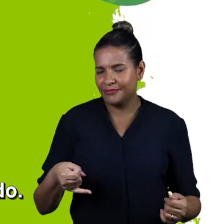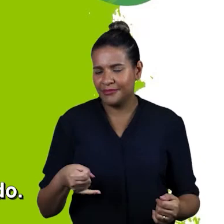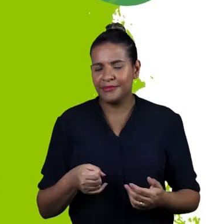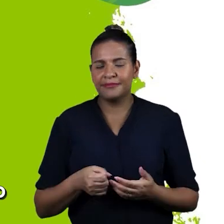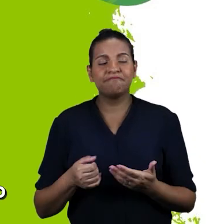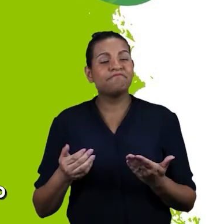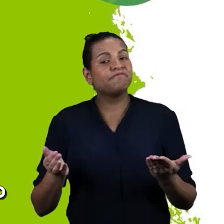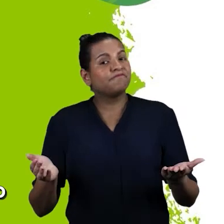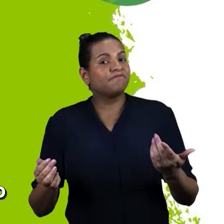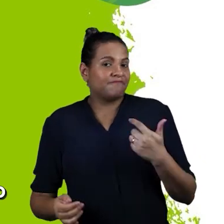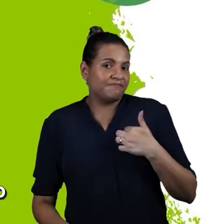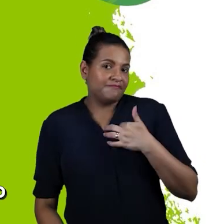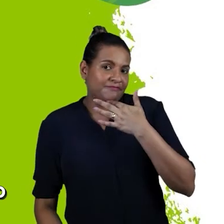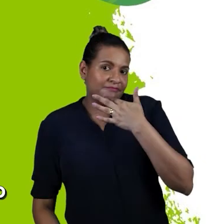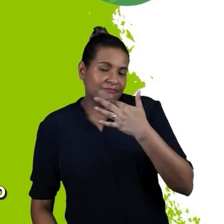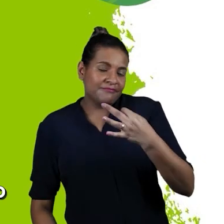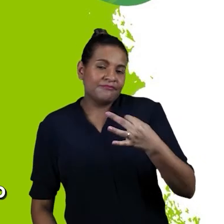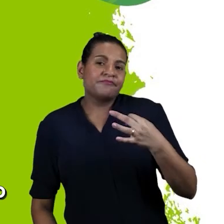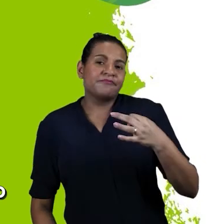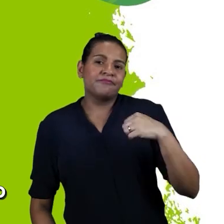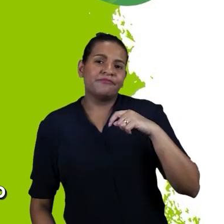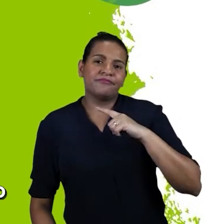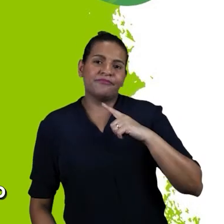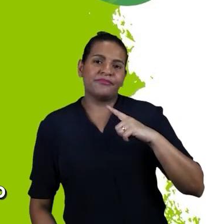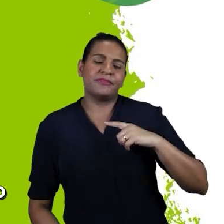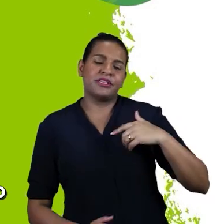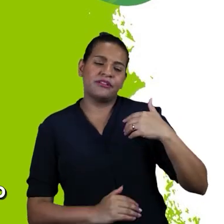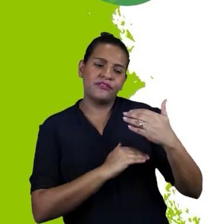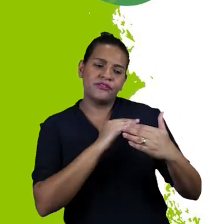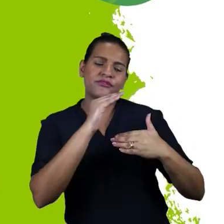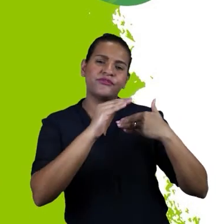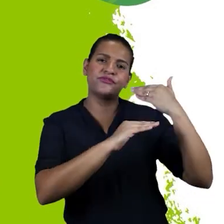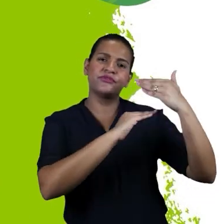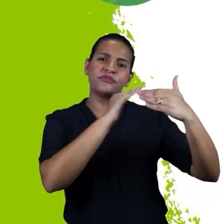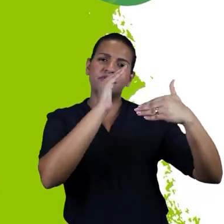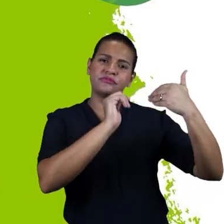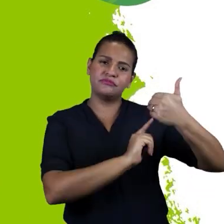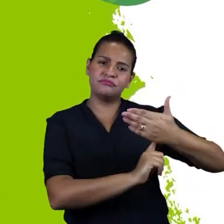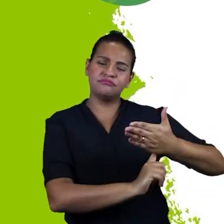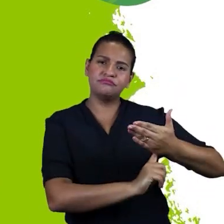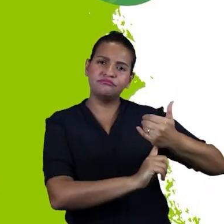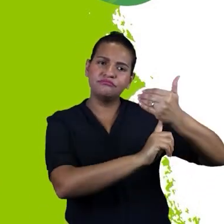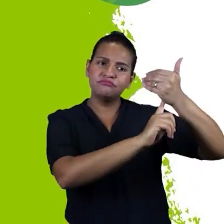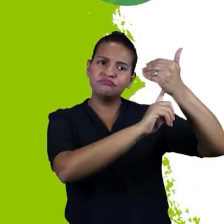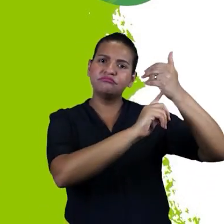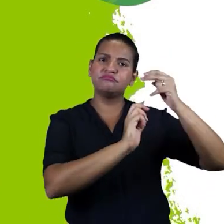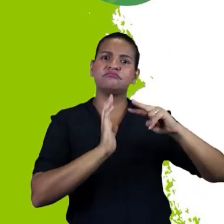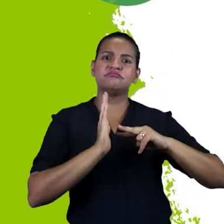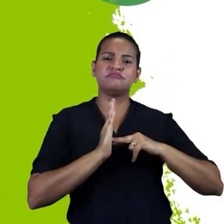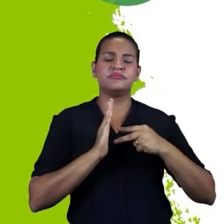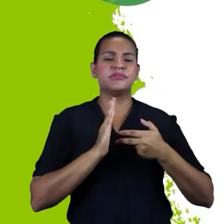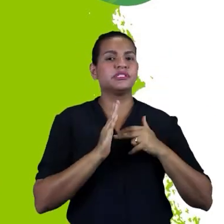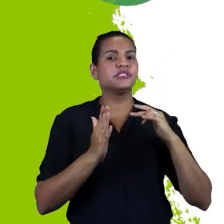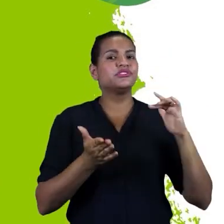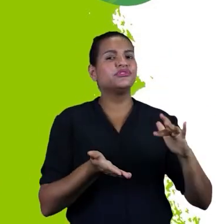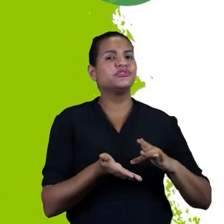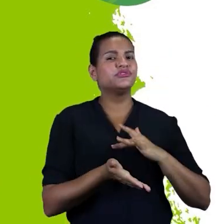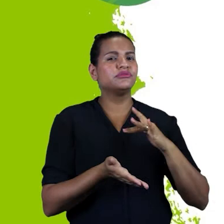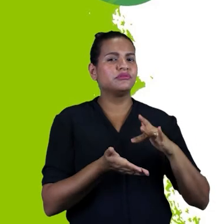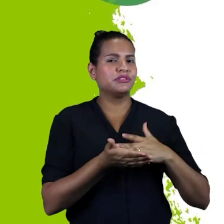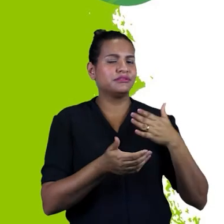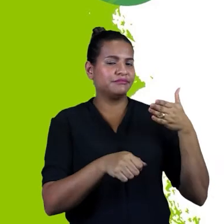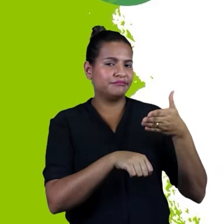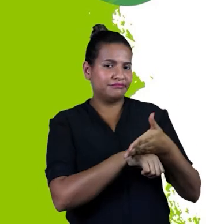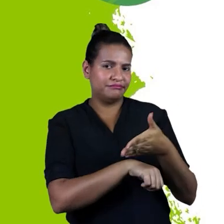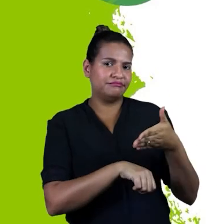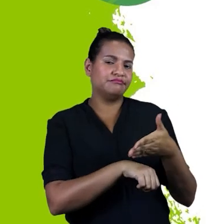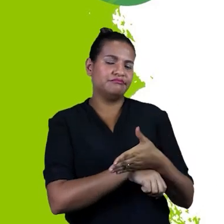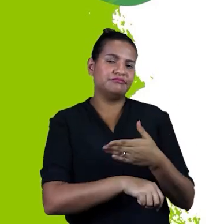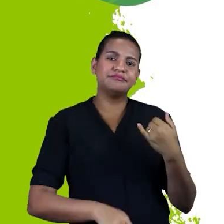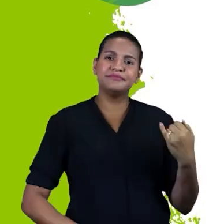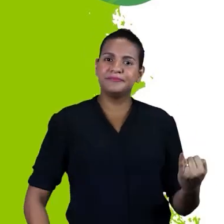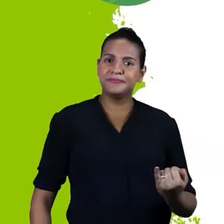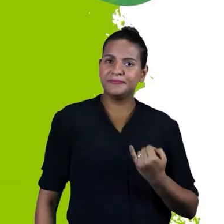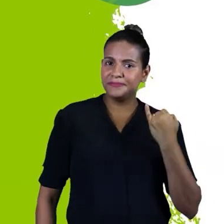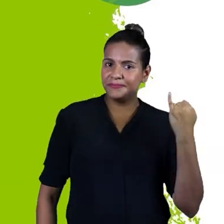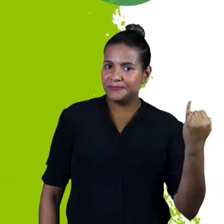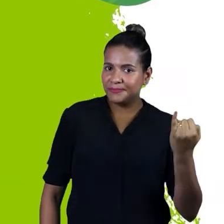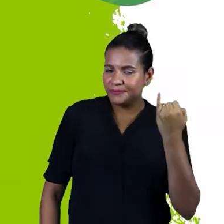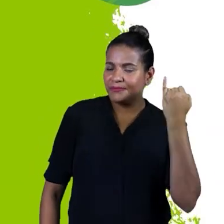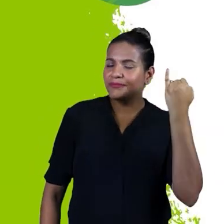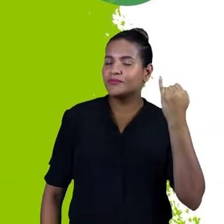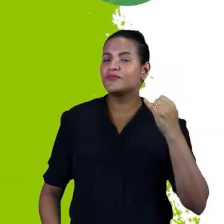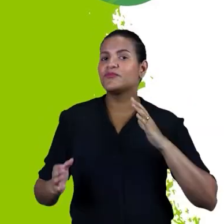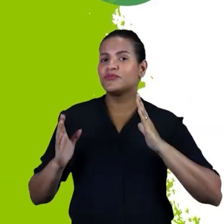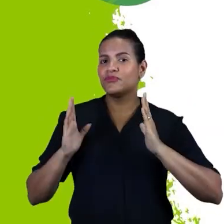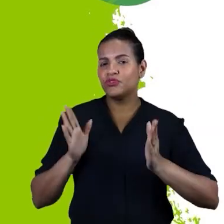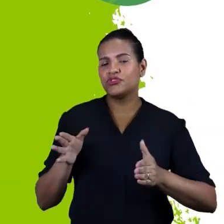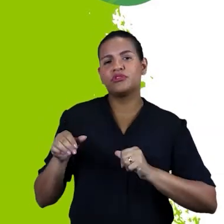parecido, né? Então eu acho que a evolução é no sentido de ocupar esses espaços digitais,